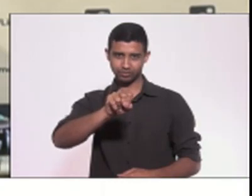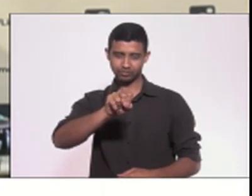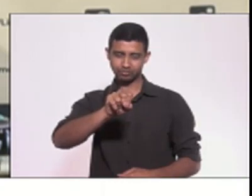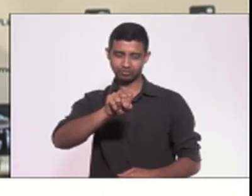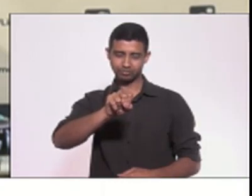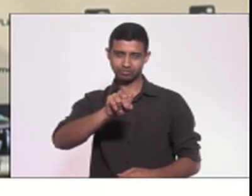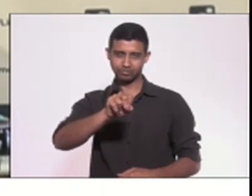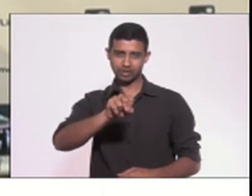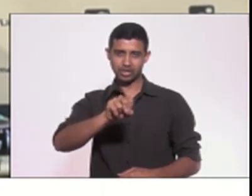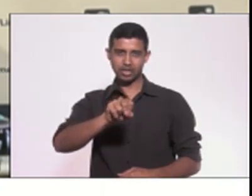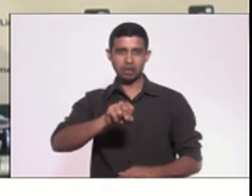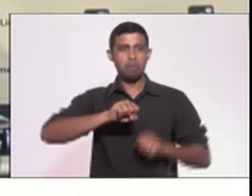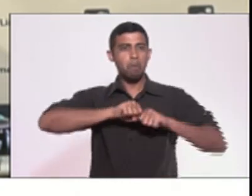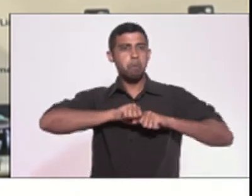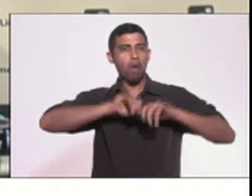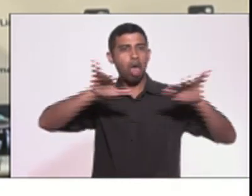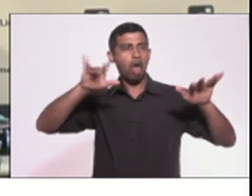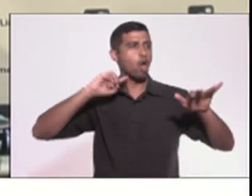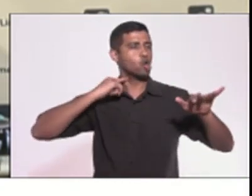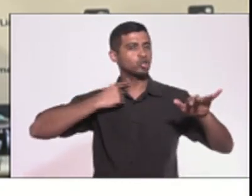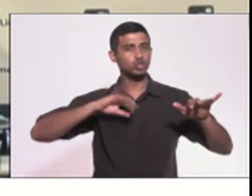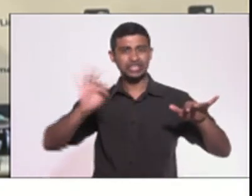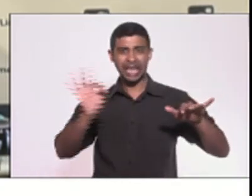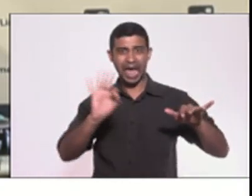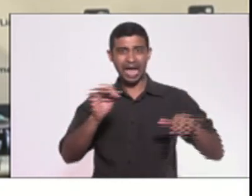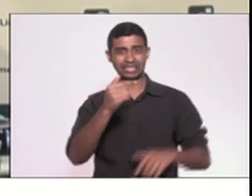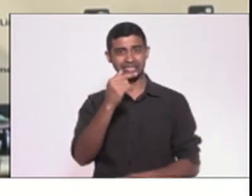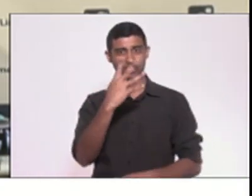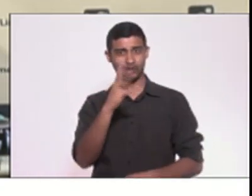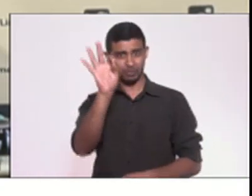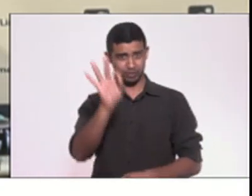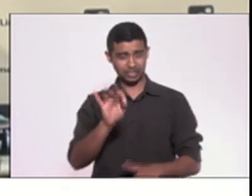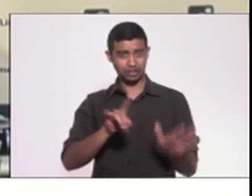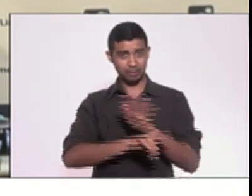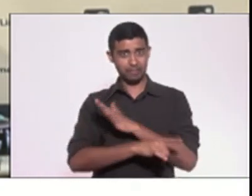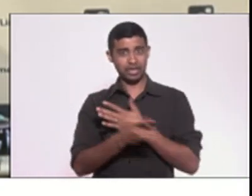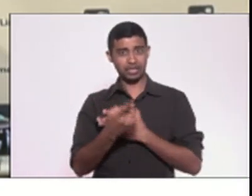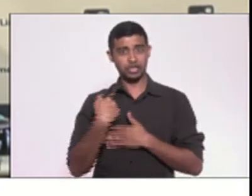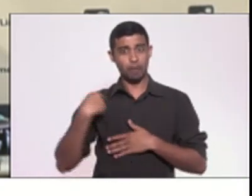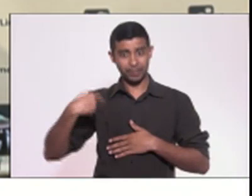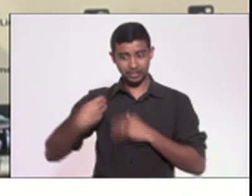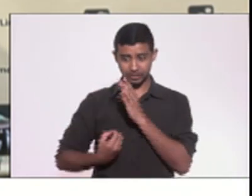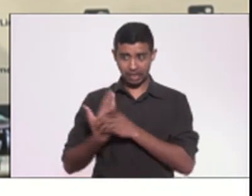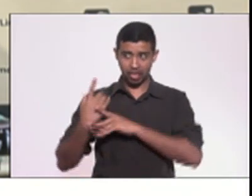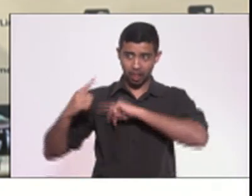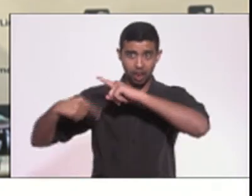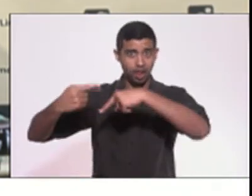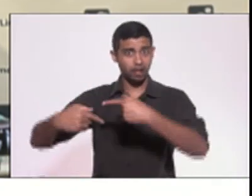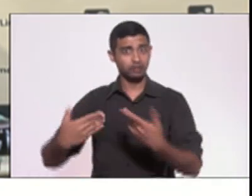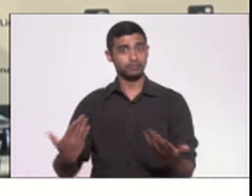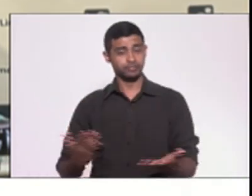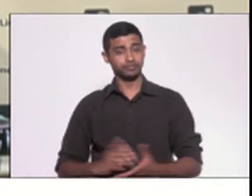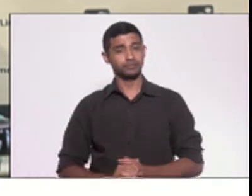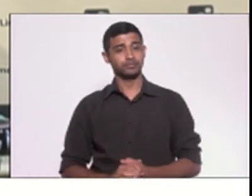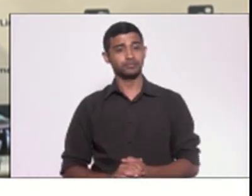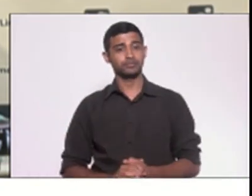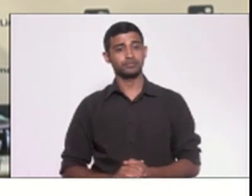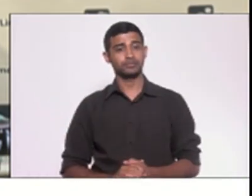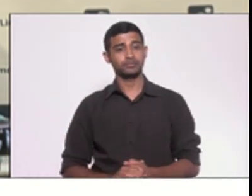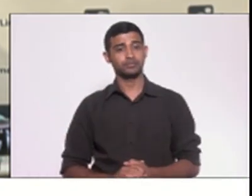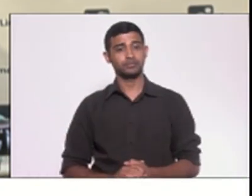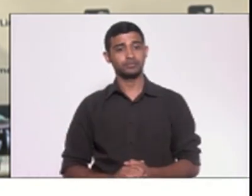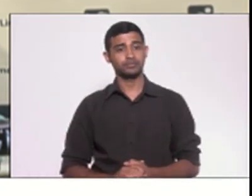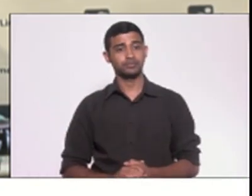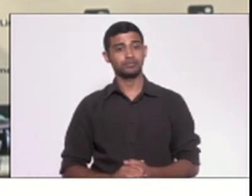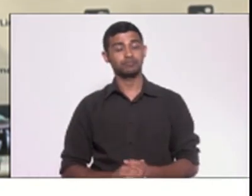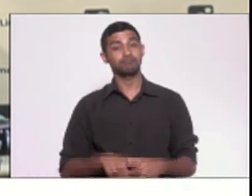menos 74% do que eu preciso para fazer a matéria-prima virgem, e aí a gente tem ou não tem